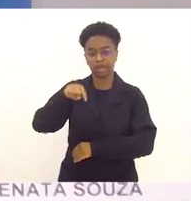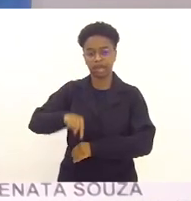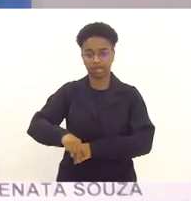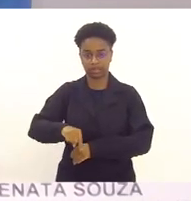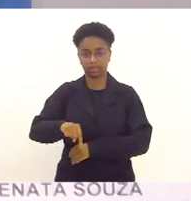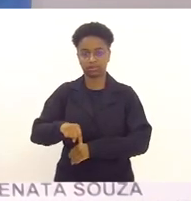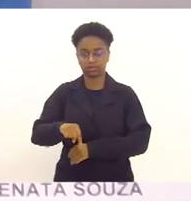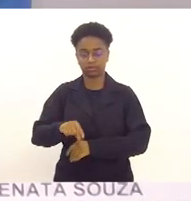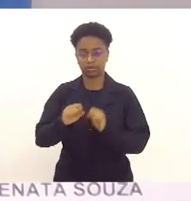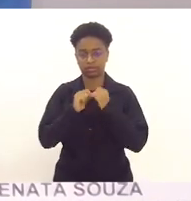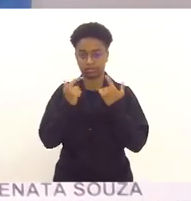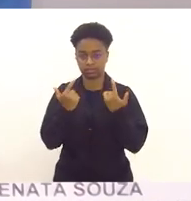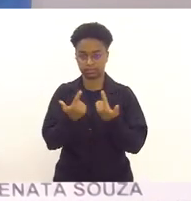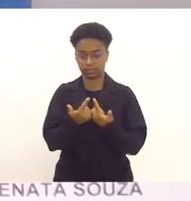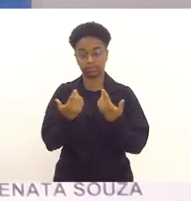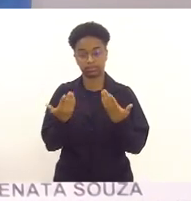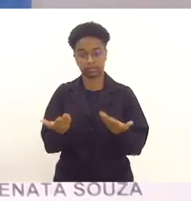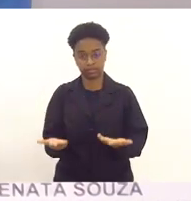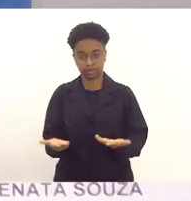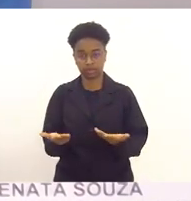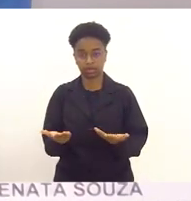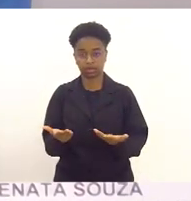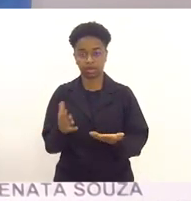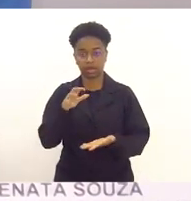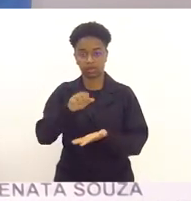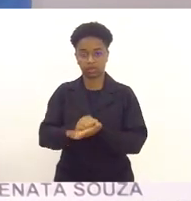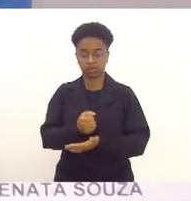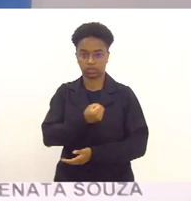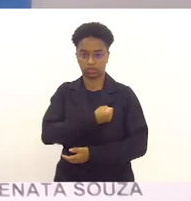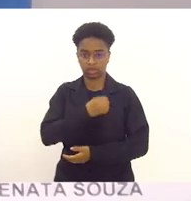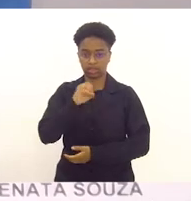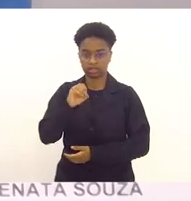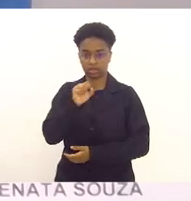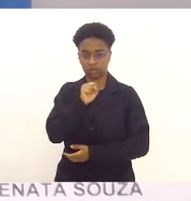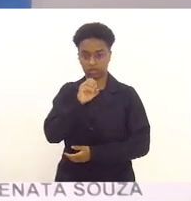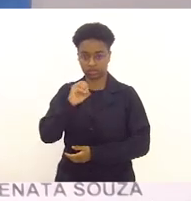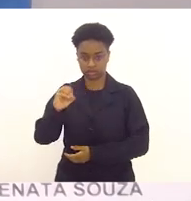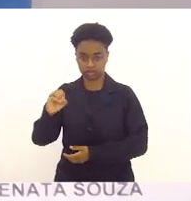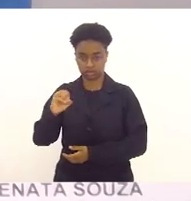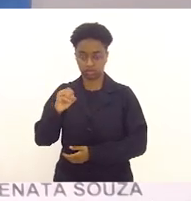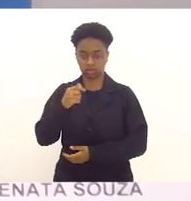até a Assembleia Legislativa então anotem o número 0800